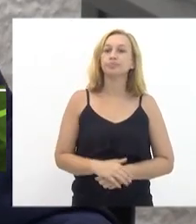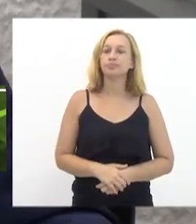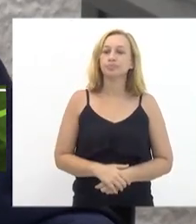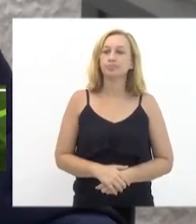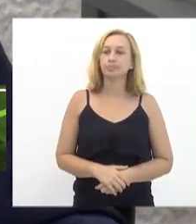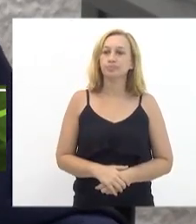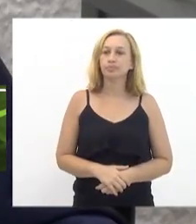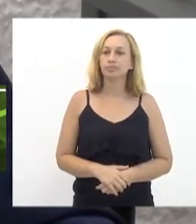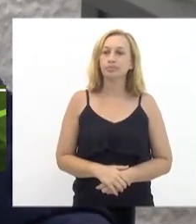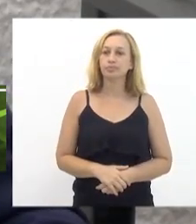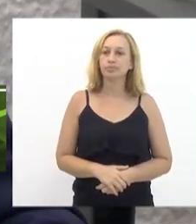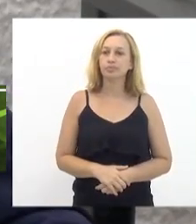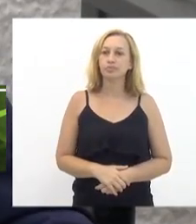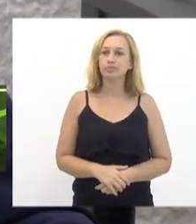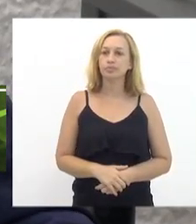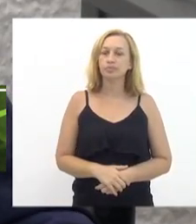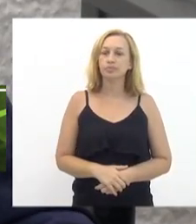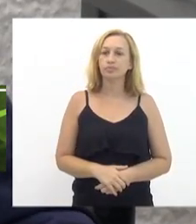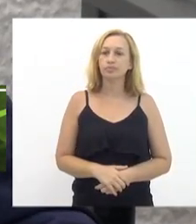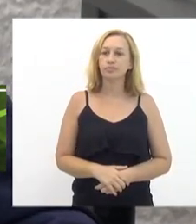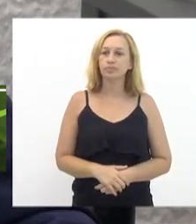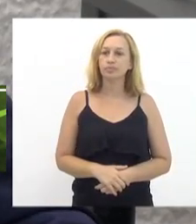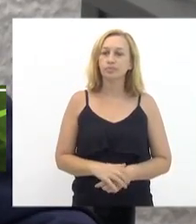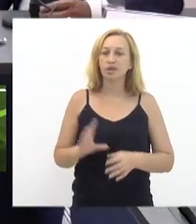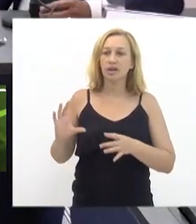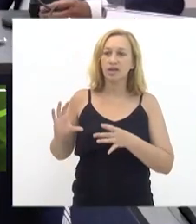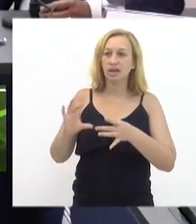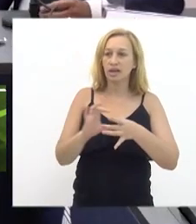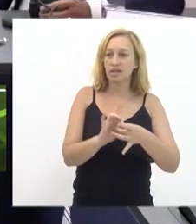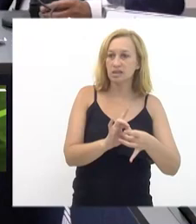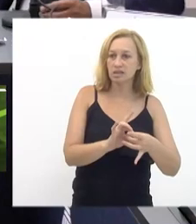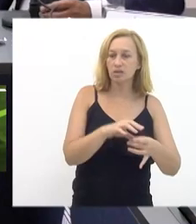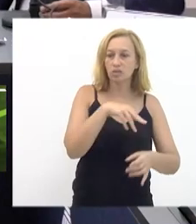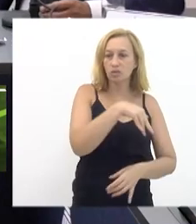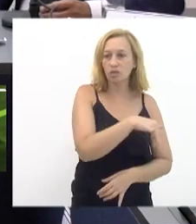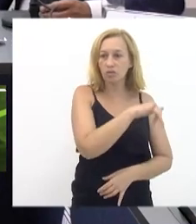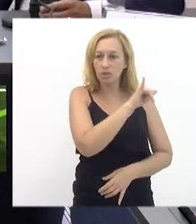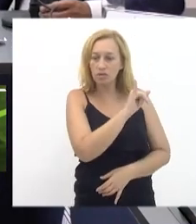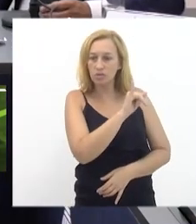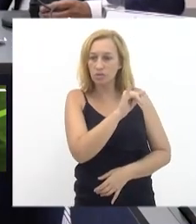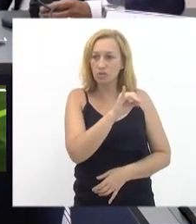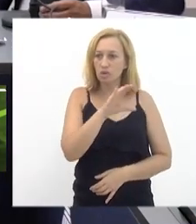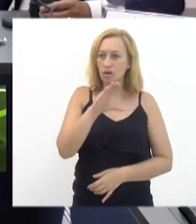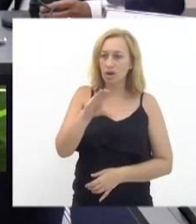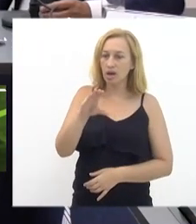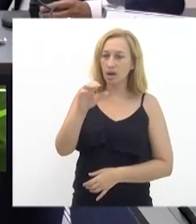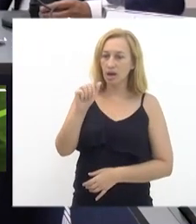o trecho Nova Iguaçu Cabuçu Queimados e